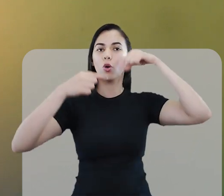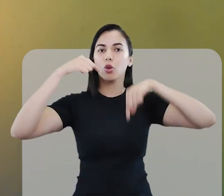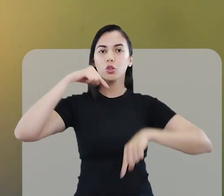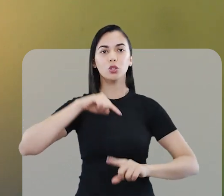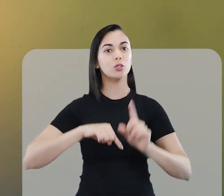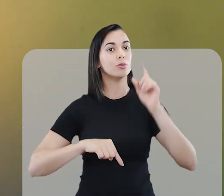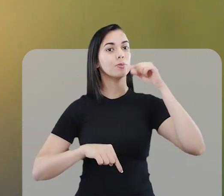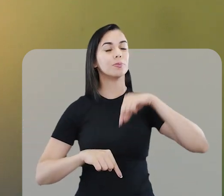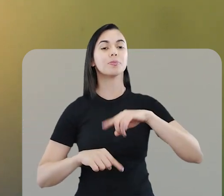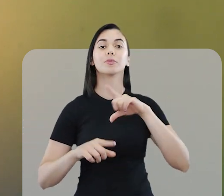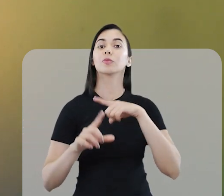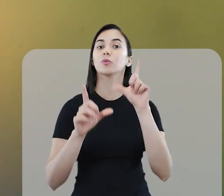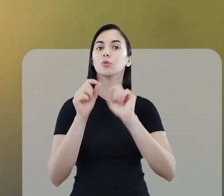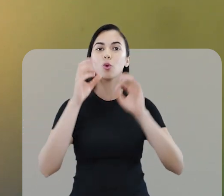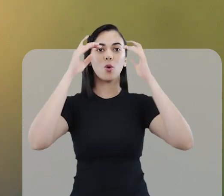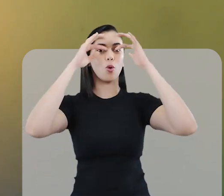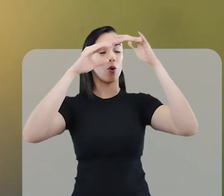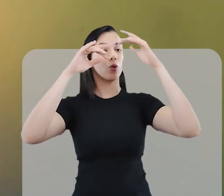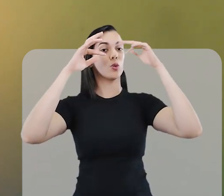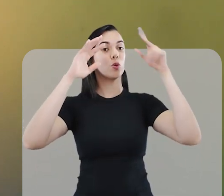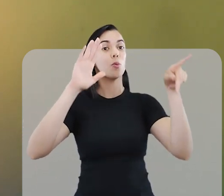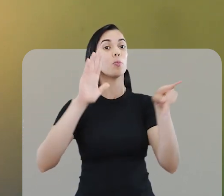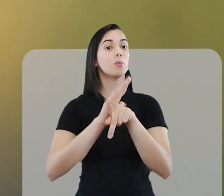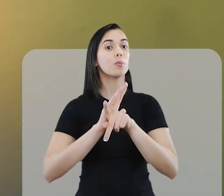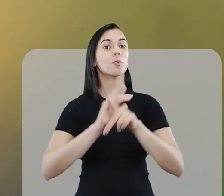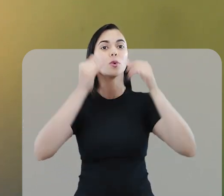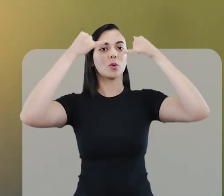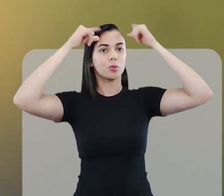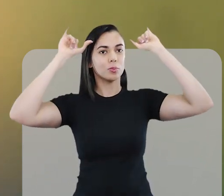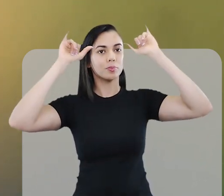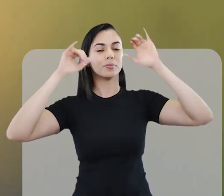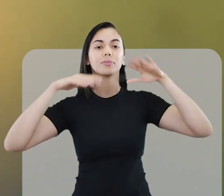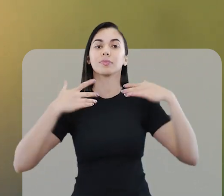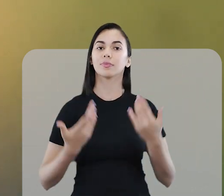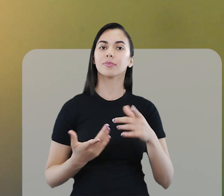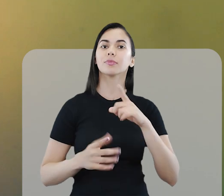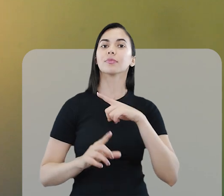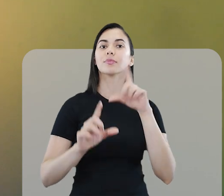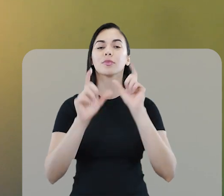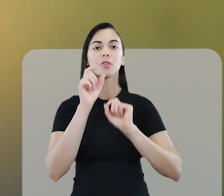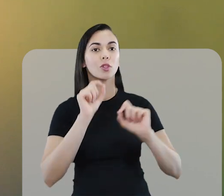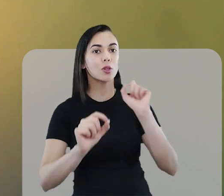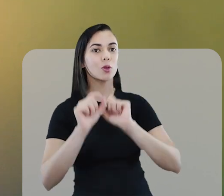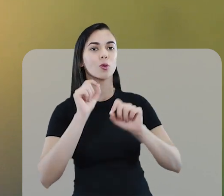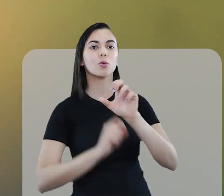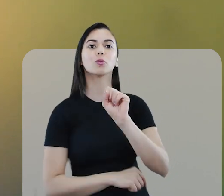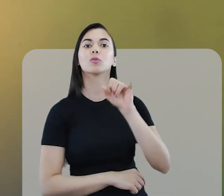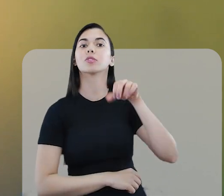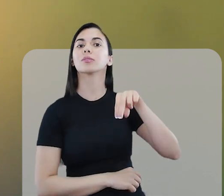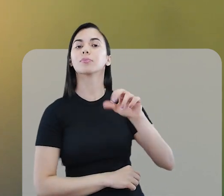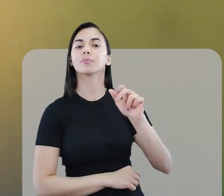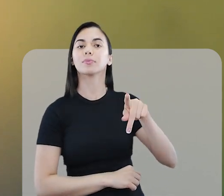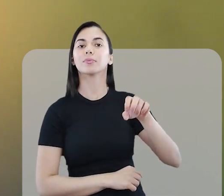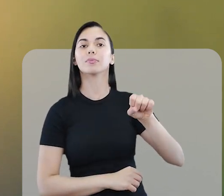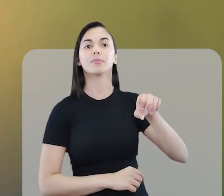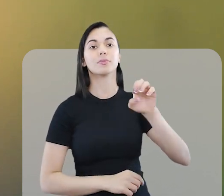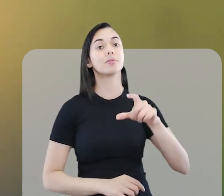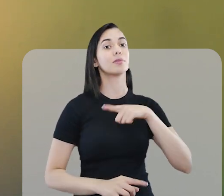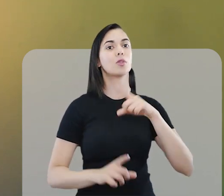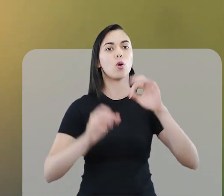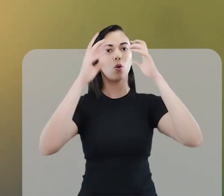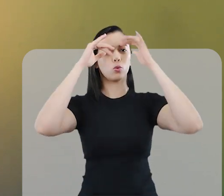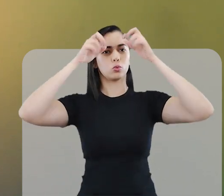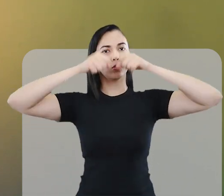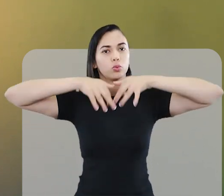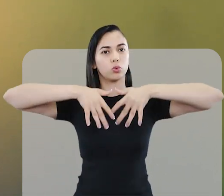temos aqui o neurônio bovino. Então, os neurônios, quando se comunicam na região de sinapse, acontece a liberação de neurotransmissores, que